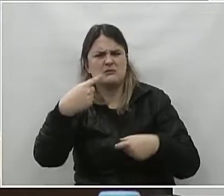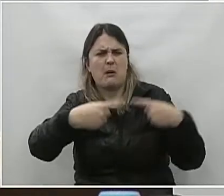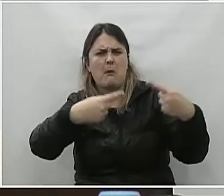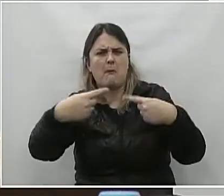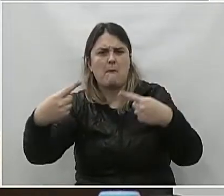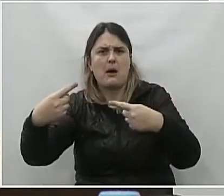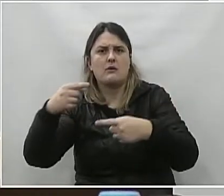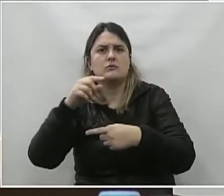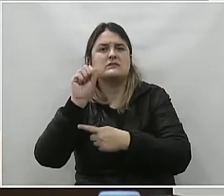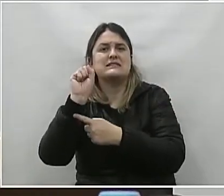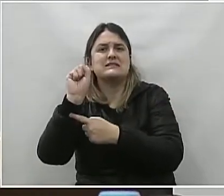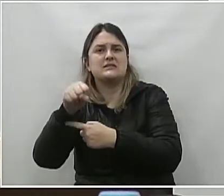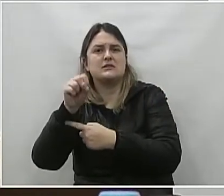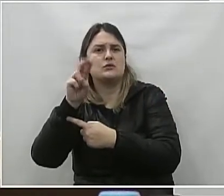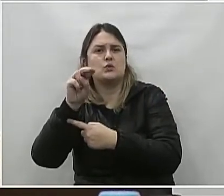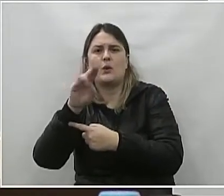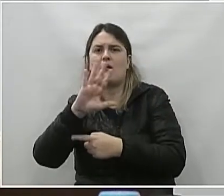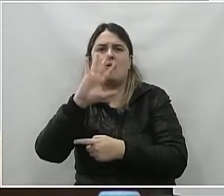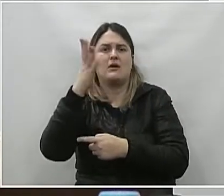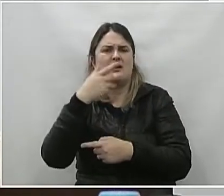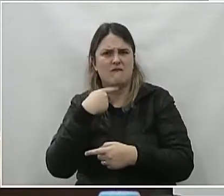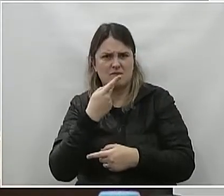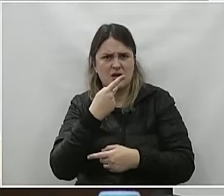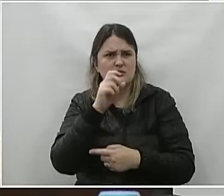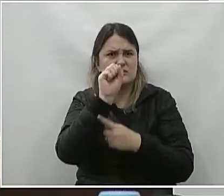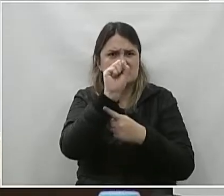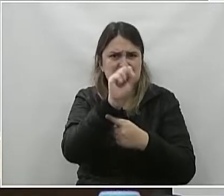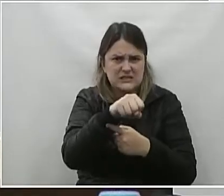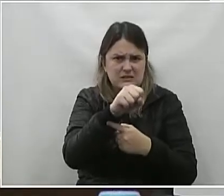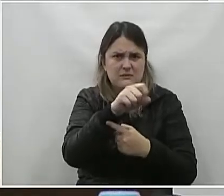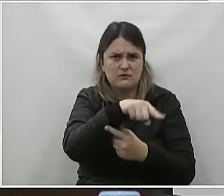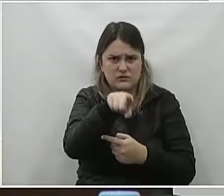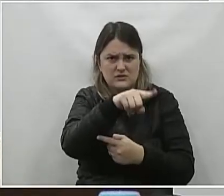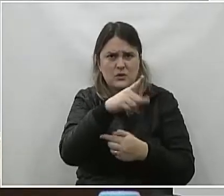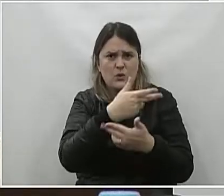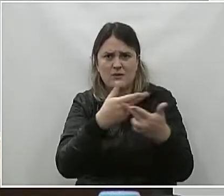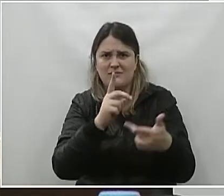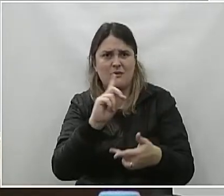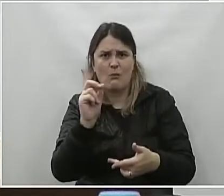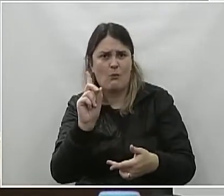que um sim que nunca vai acontecer. Porque se eu dizer um sim para vocês, uma coisa que não é